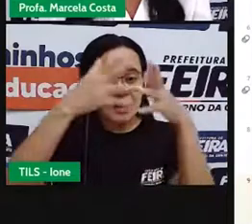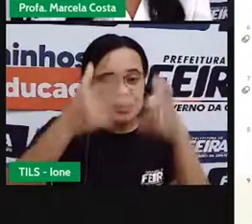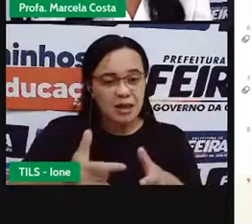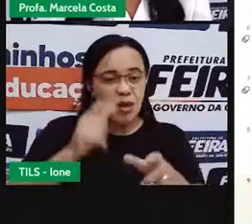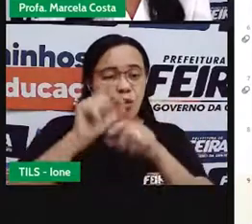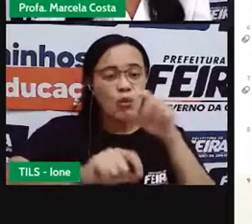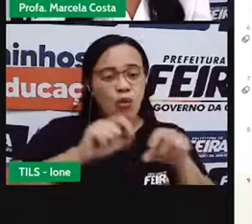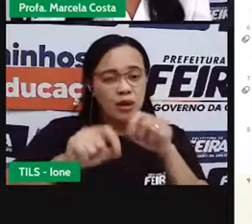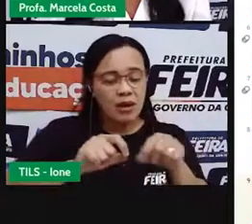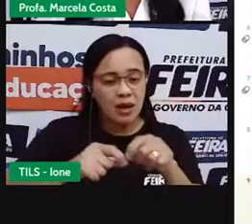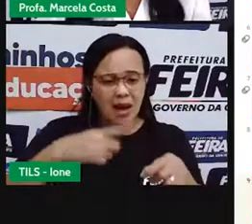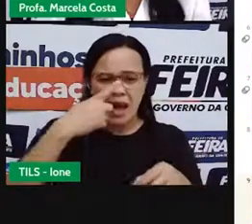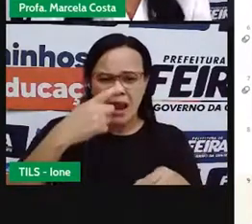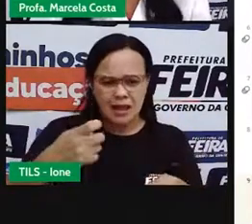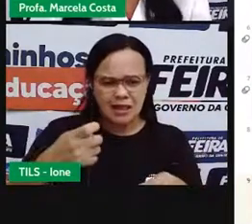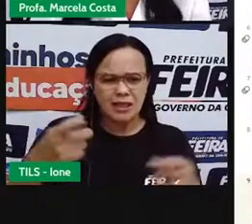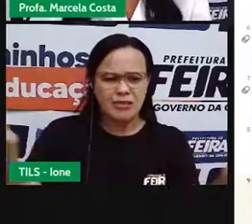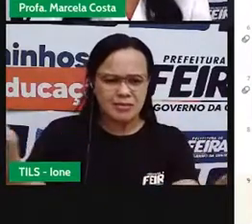trabalho.